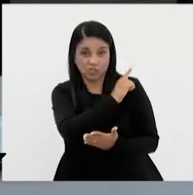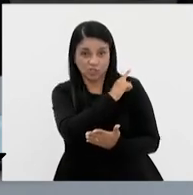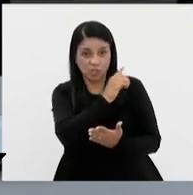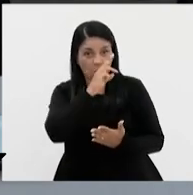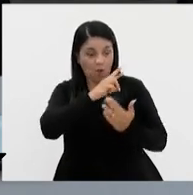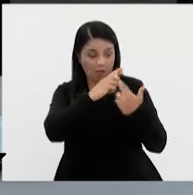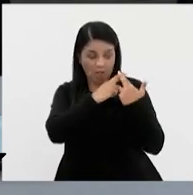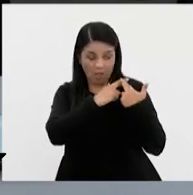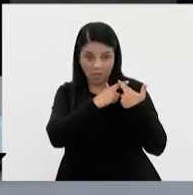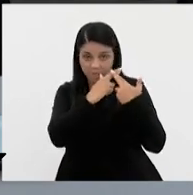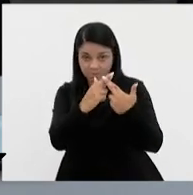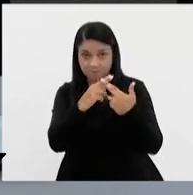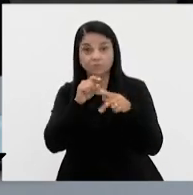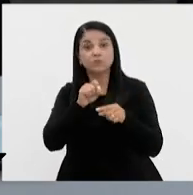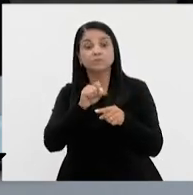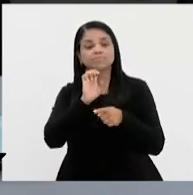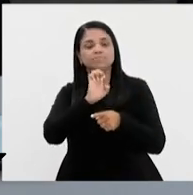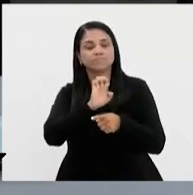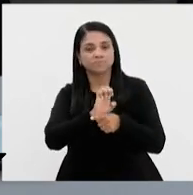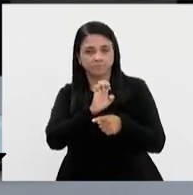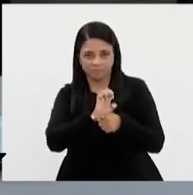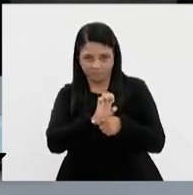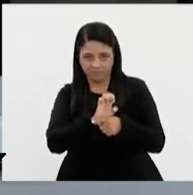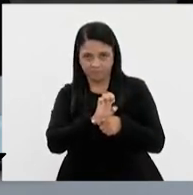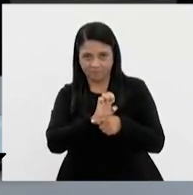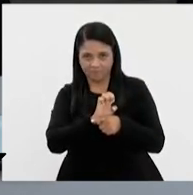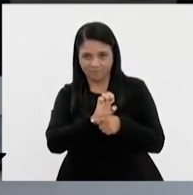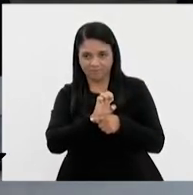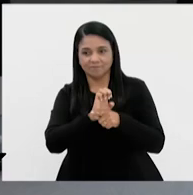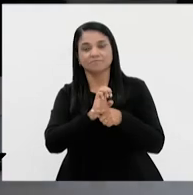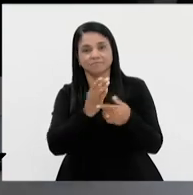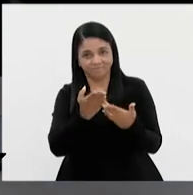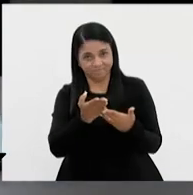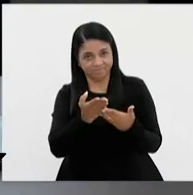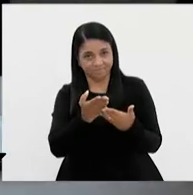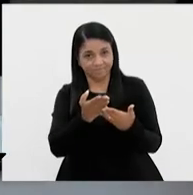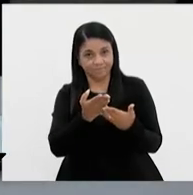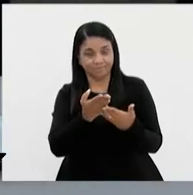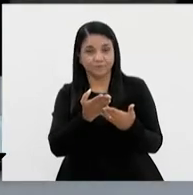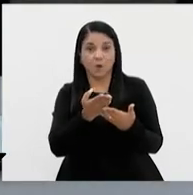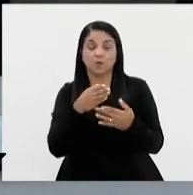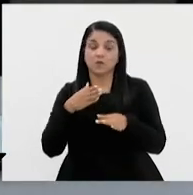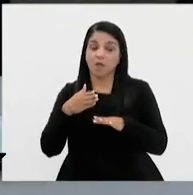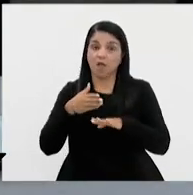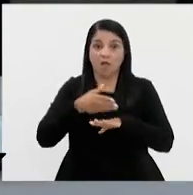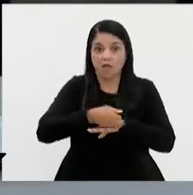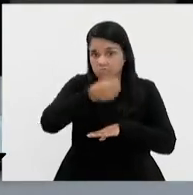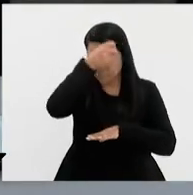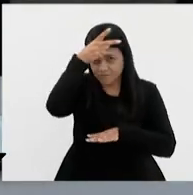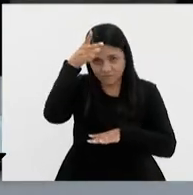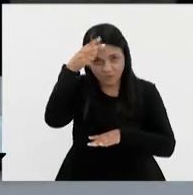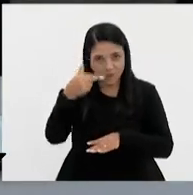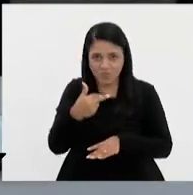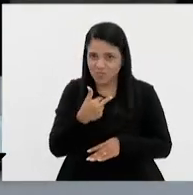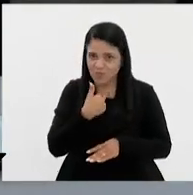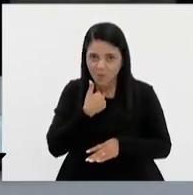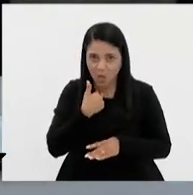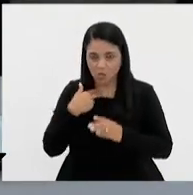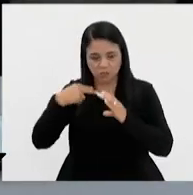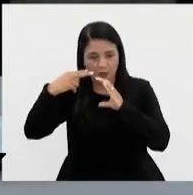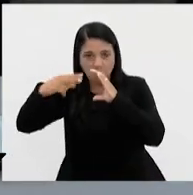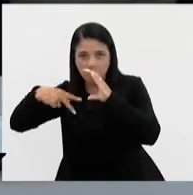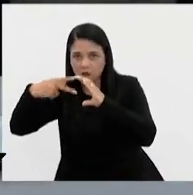de Janeiro ou escolas públicas estaduais. Senão, a gente invadiu a competência de todas as câmaras de